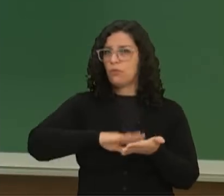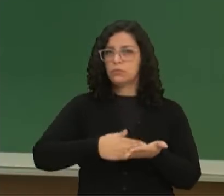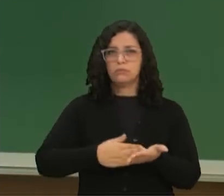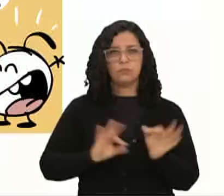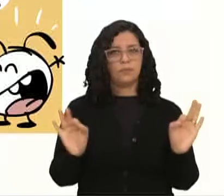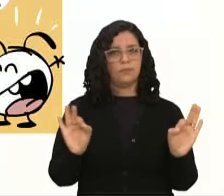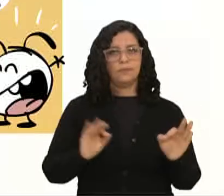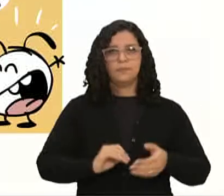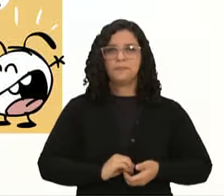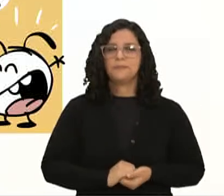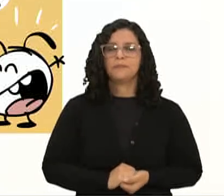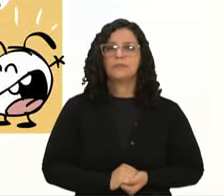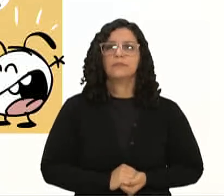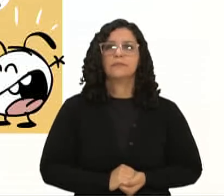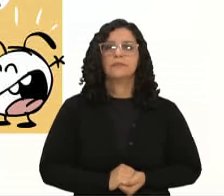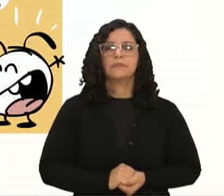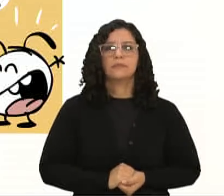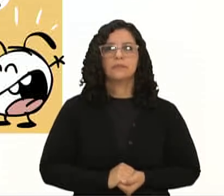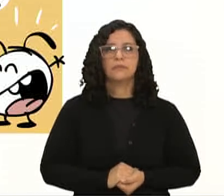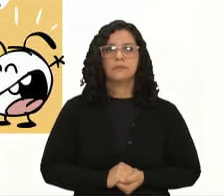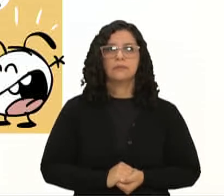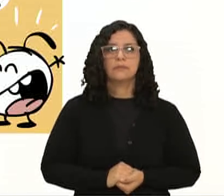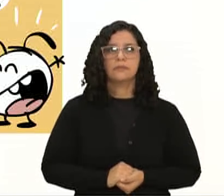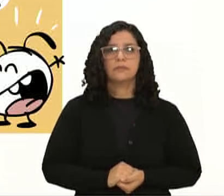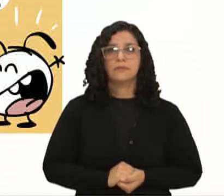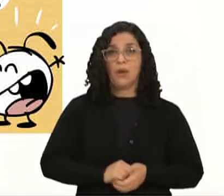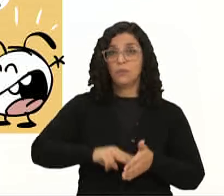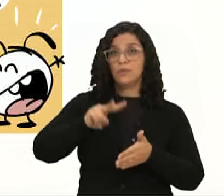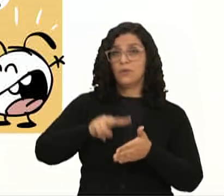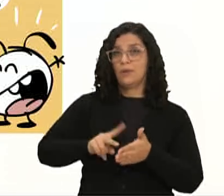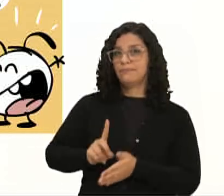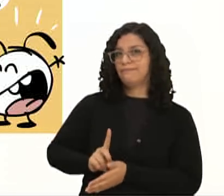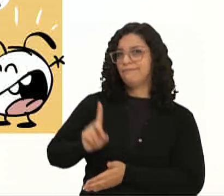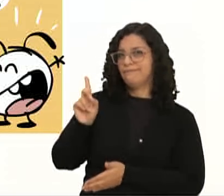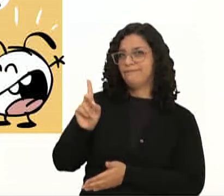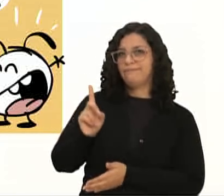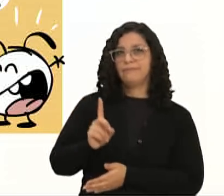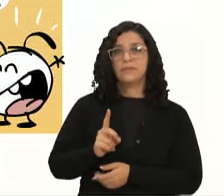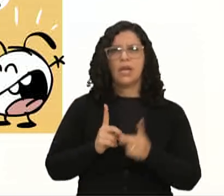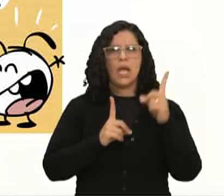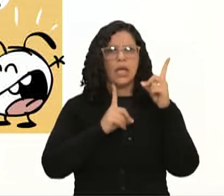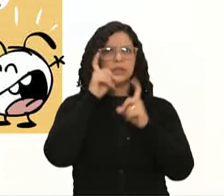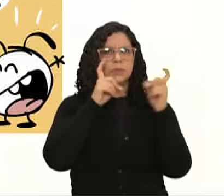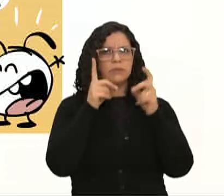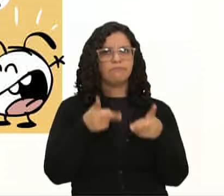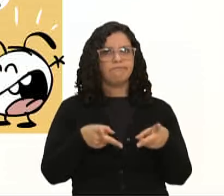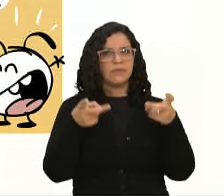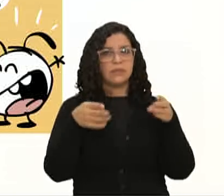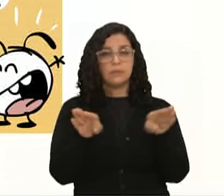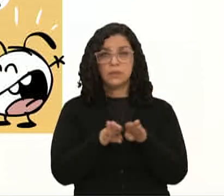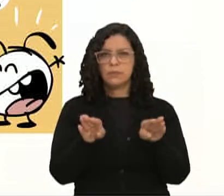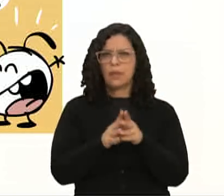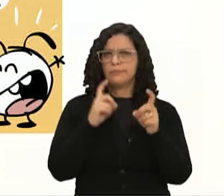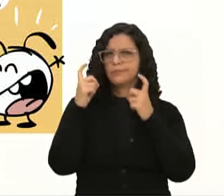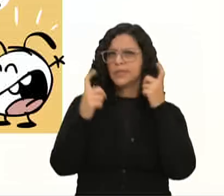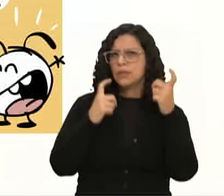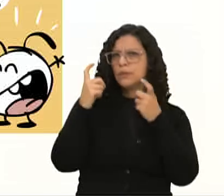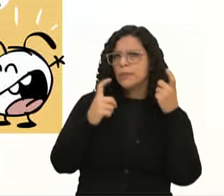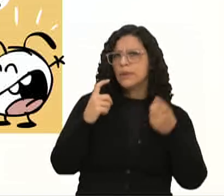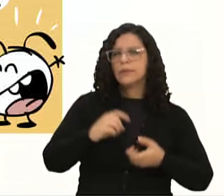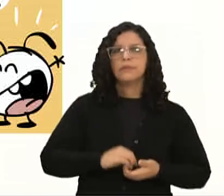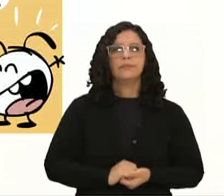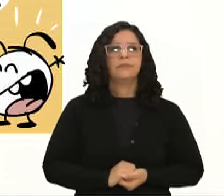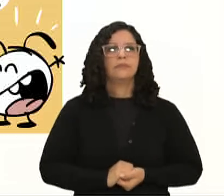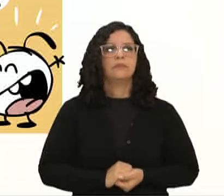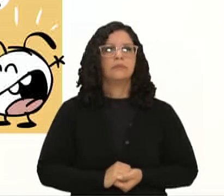vocês. Ele diz assim, what's wrong? Olha a expressão dele, né? Ele está ali preocupado, what's